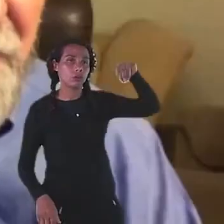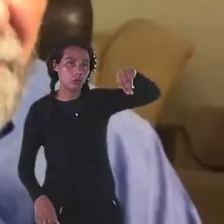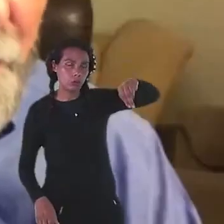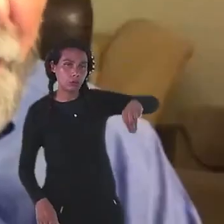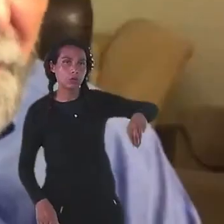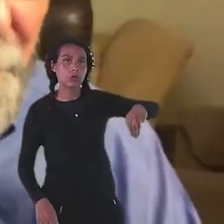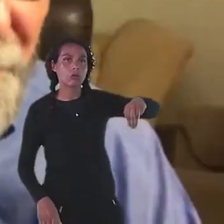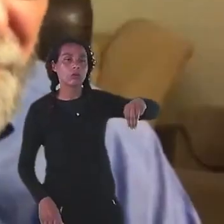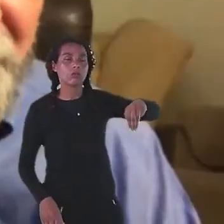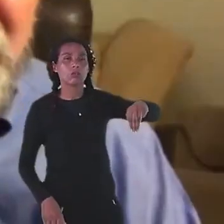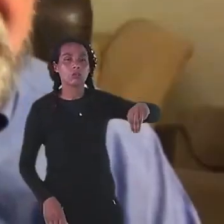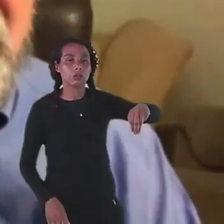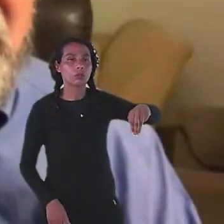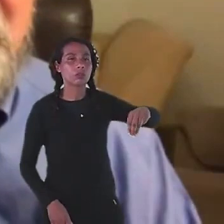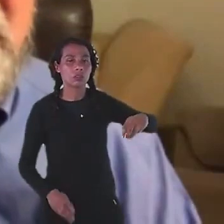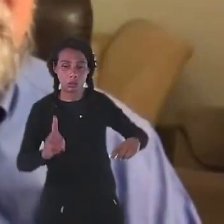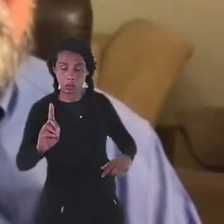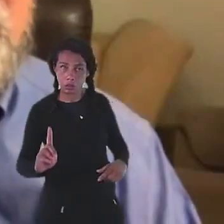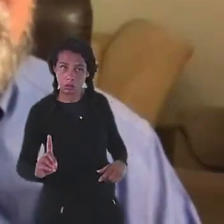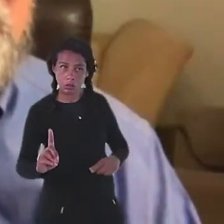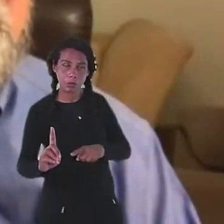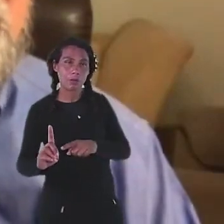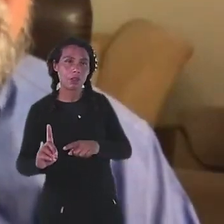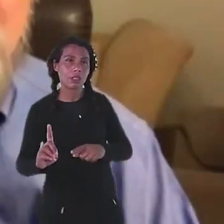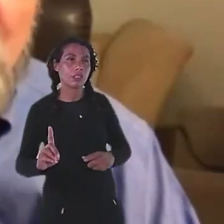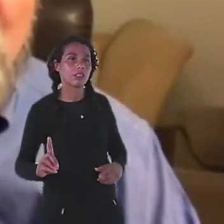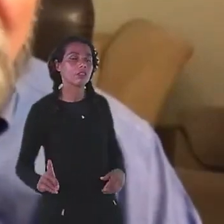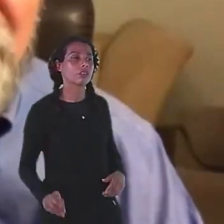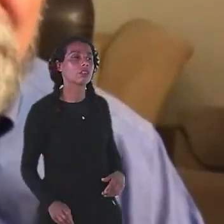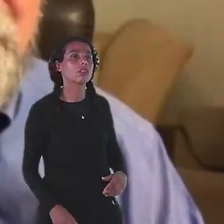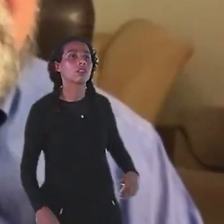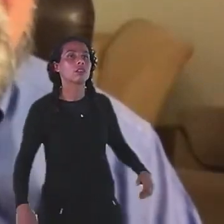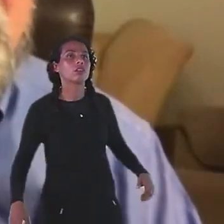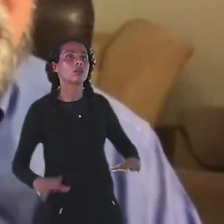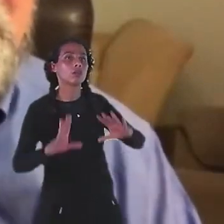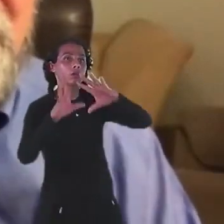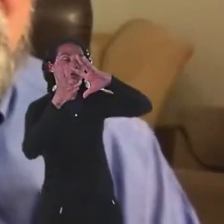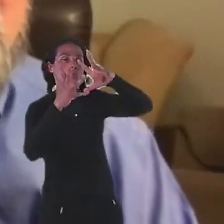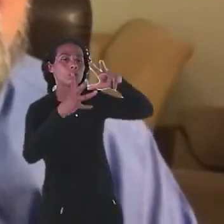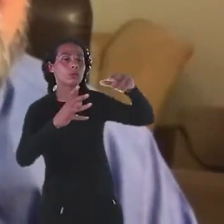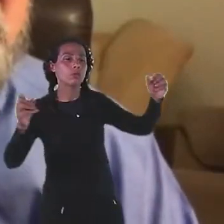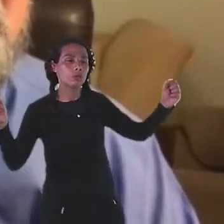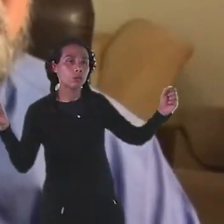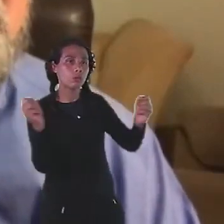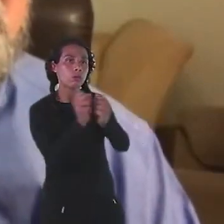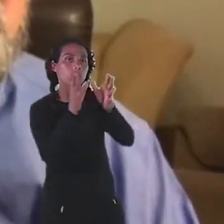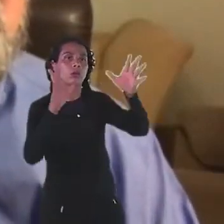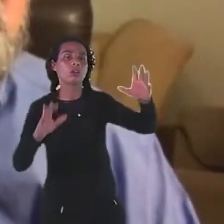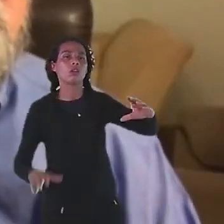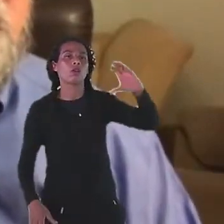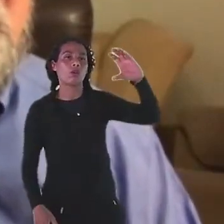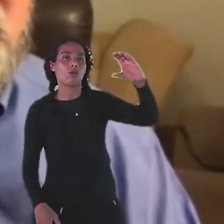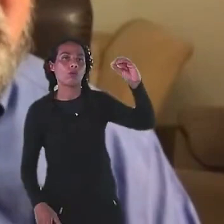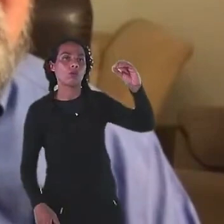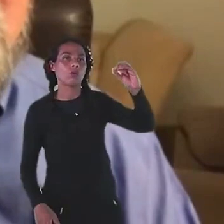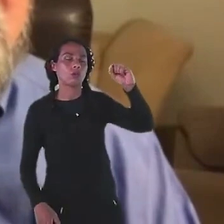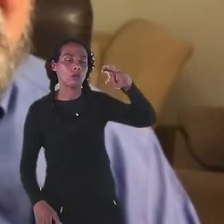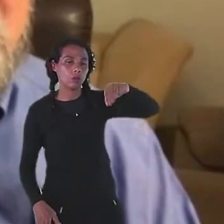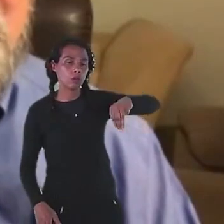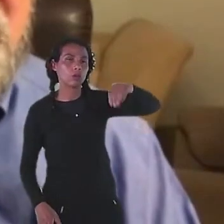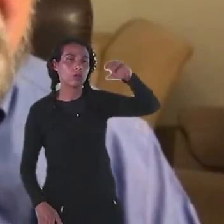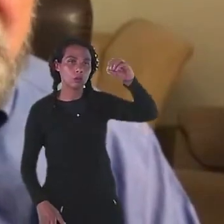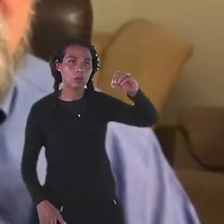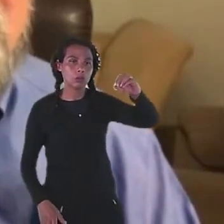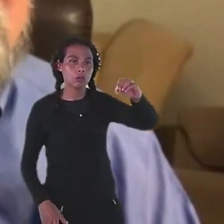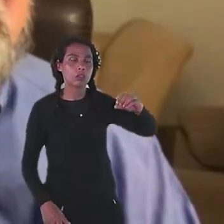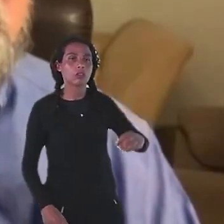a mente do cosmos. A mente do cosmos criou o cosmos e o cosmos criou o homem. Se você for lá e